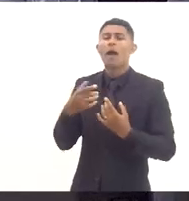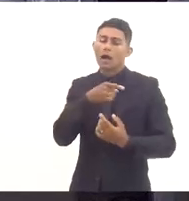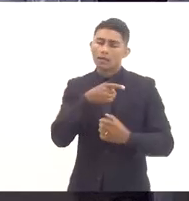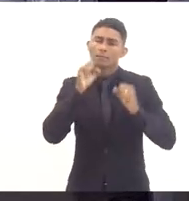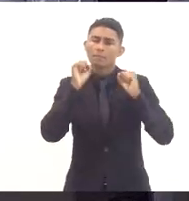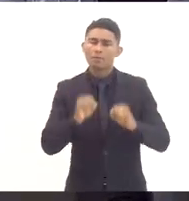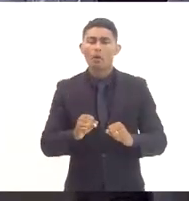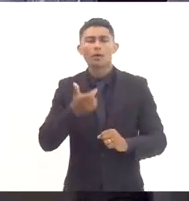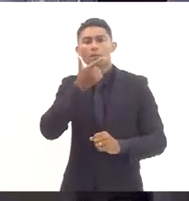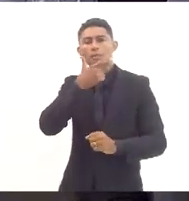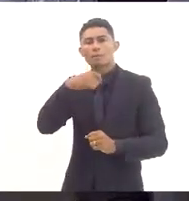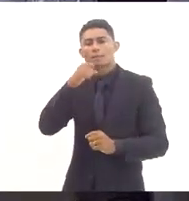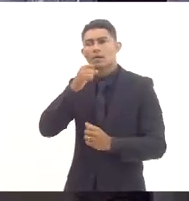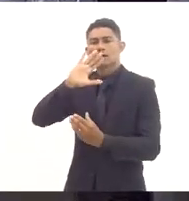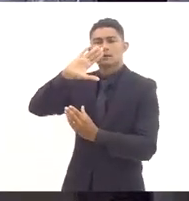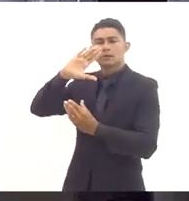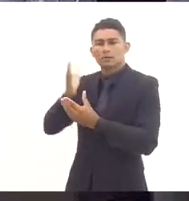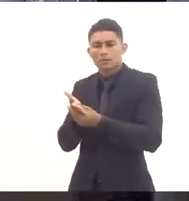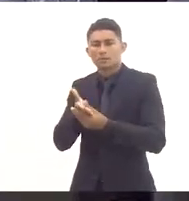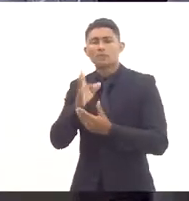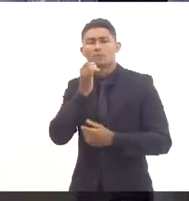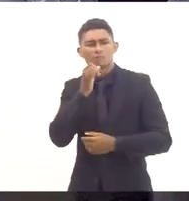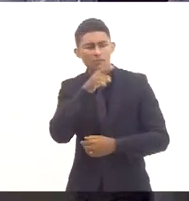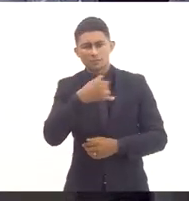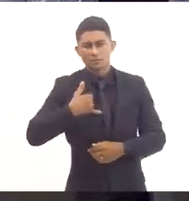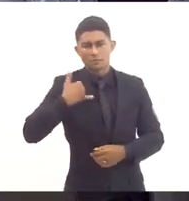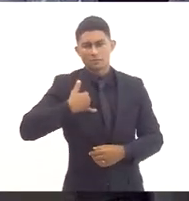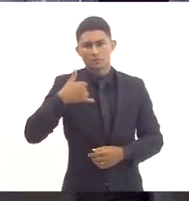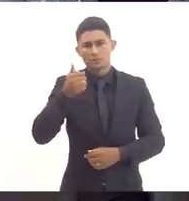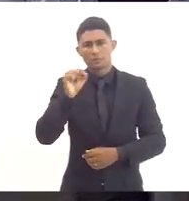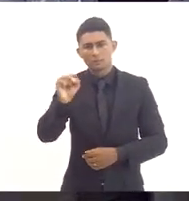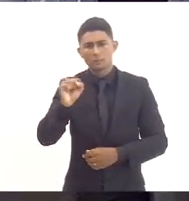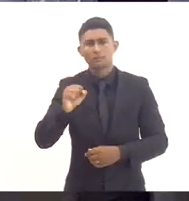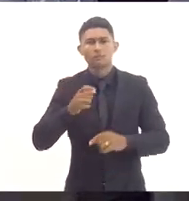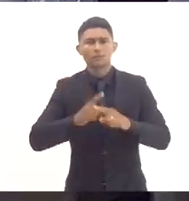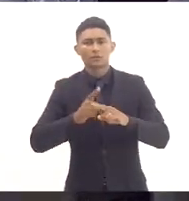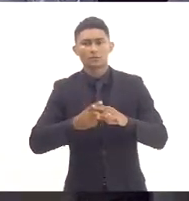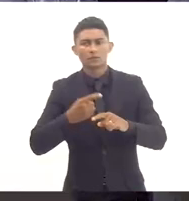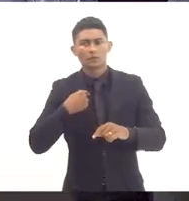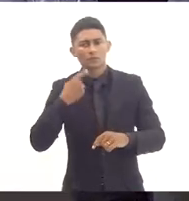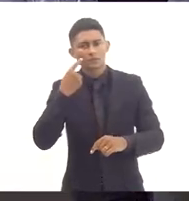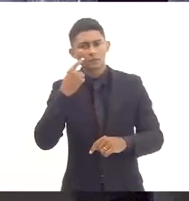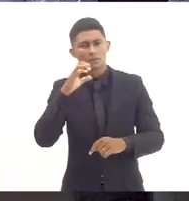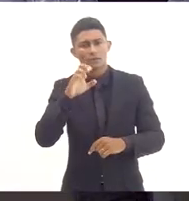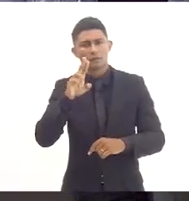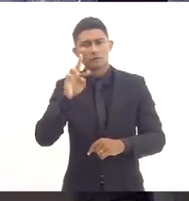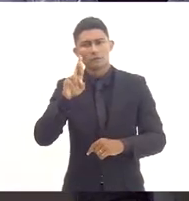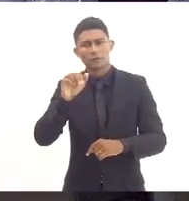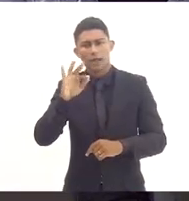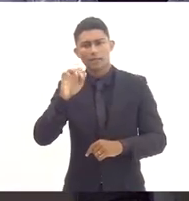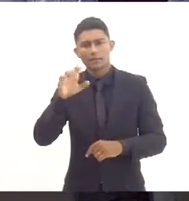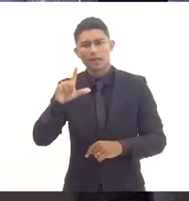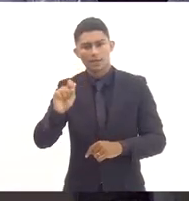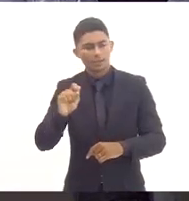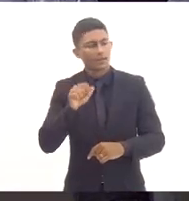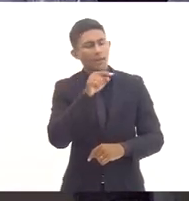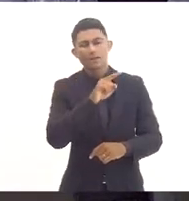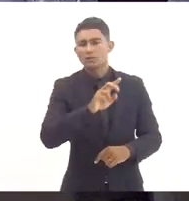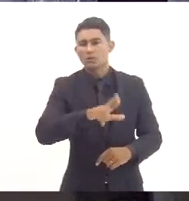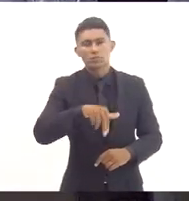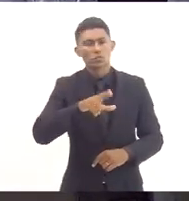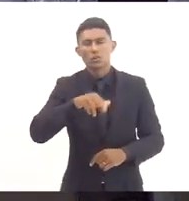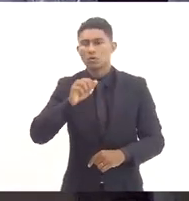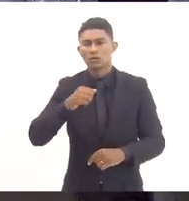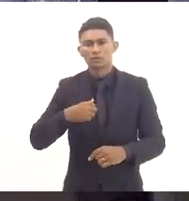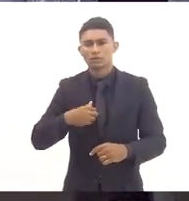pai porém depois dos 18 anos ele continua em capaz que eu vou entrar com a curatela dele e todo mundo vai avisar nunca essa ação já